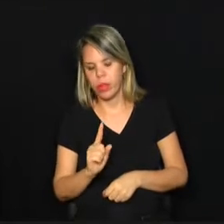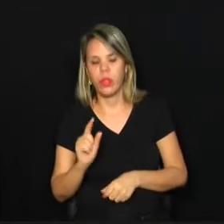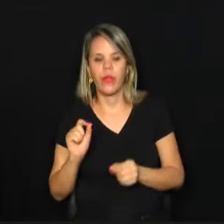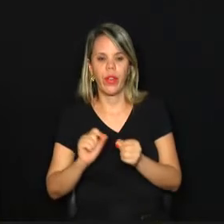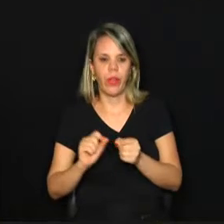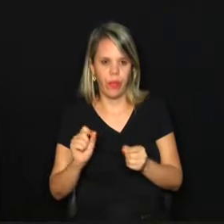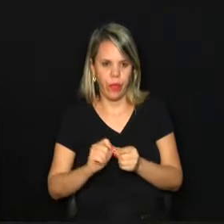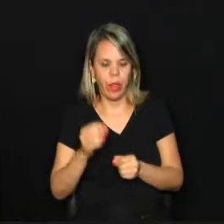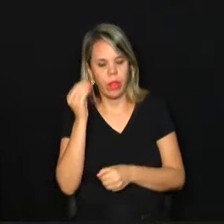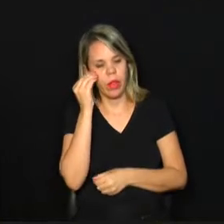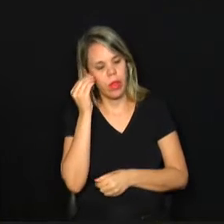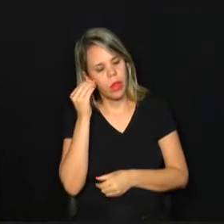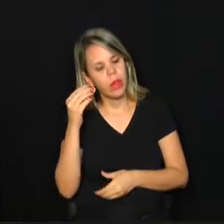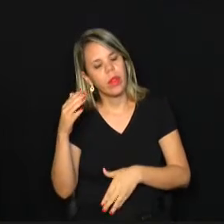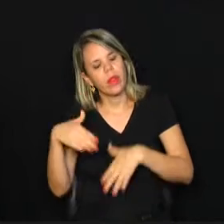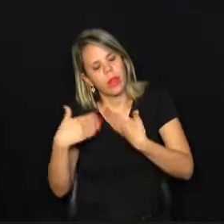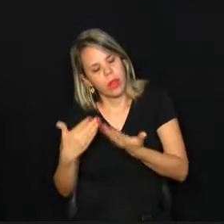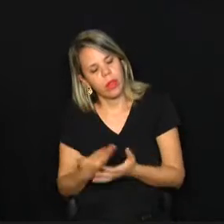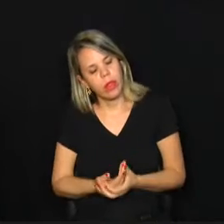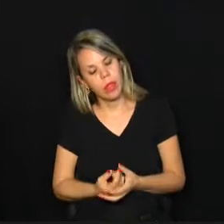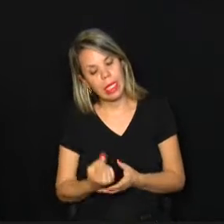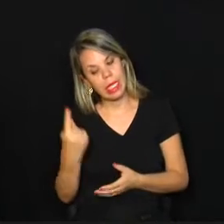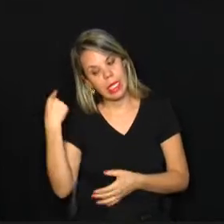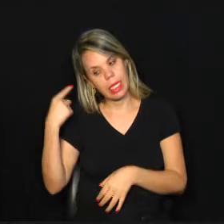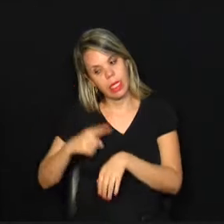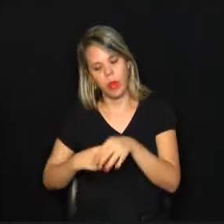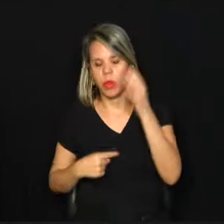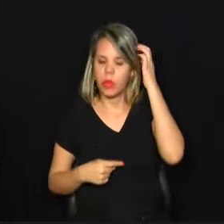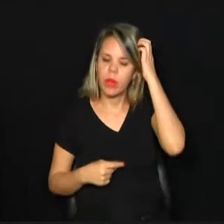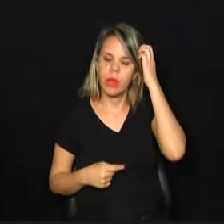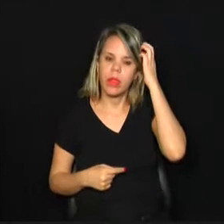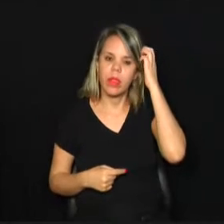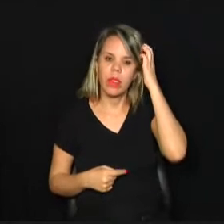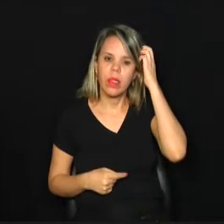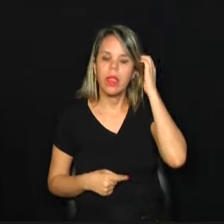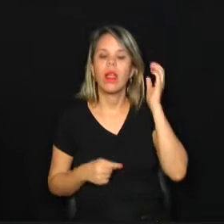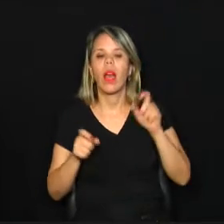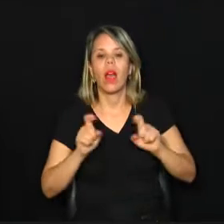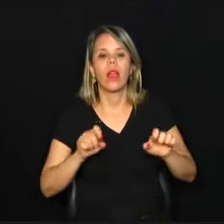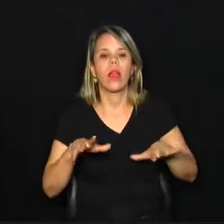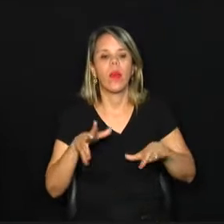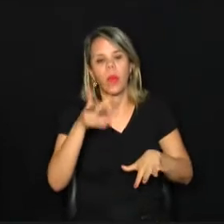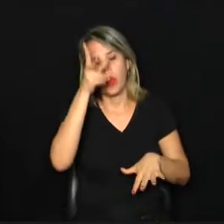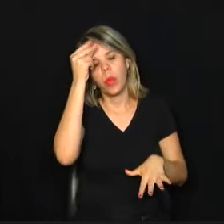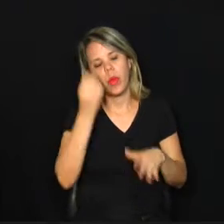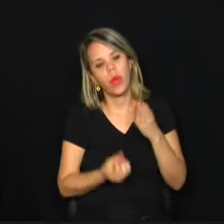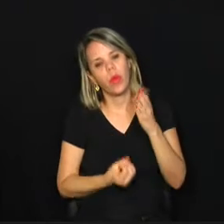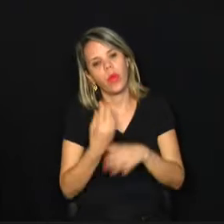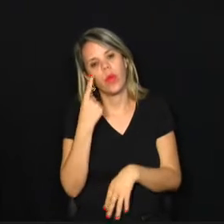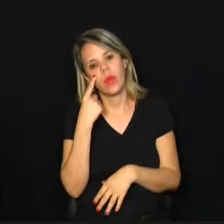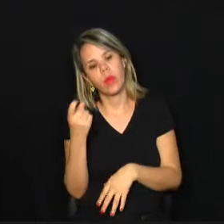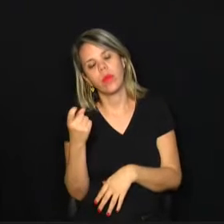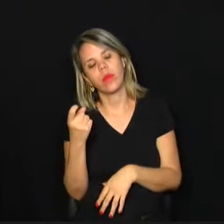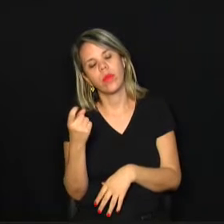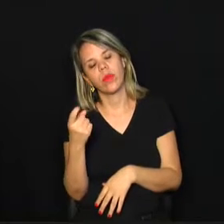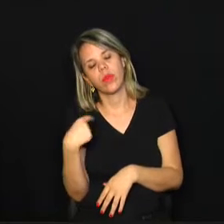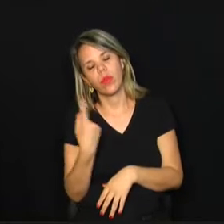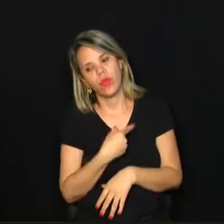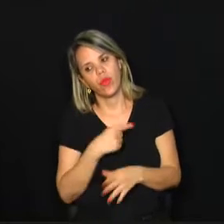um ateste, mas naquele momento, na audiência pública, surgiu esta observação e nós